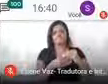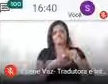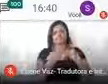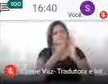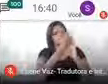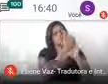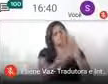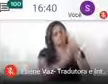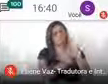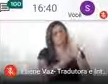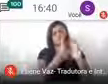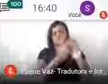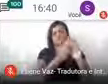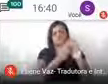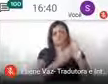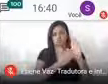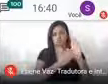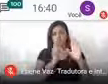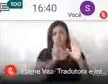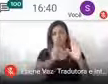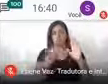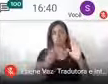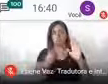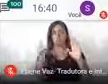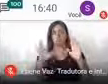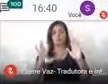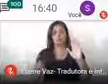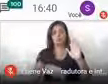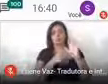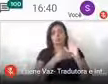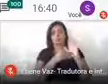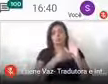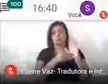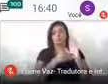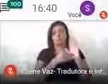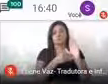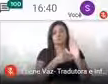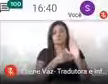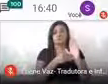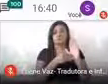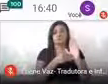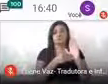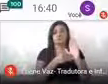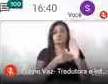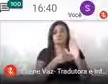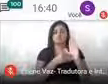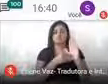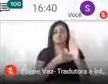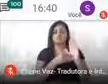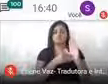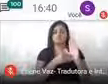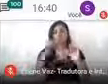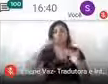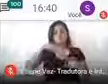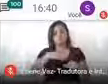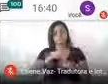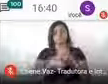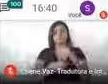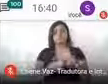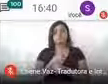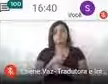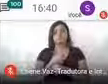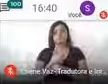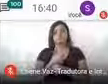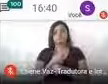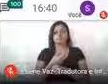né, já abordadas dentro da perspectiva da dialetologia tridimensional e relacional. Este ano de 2020, eu